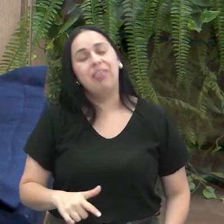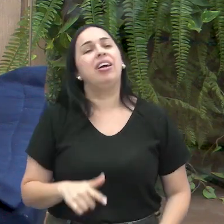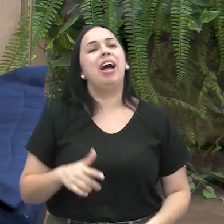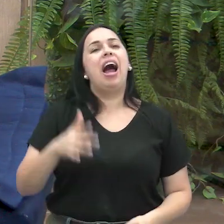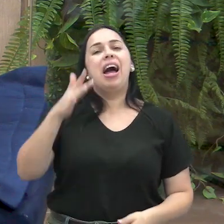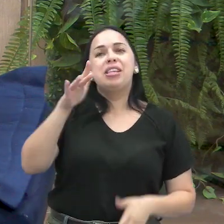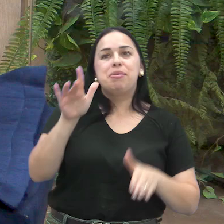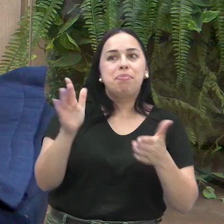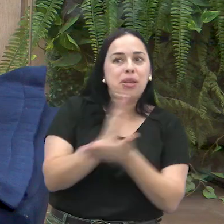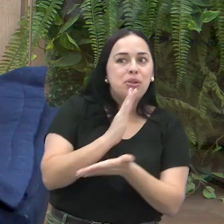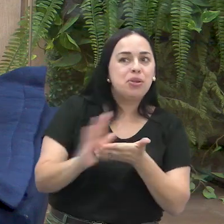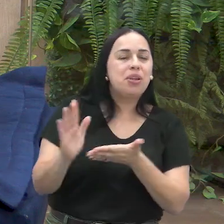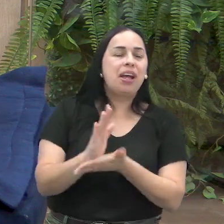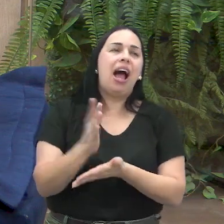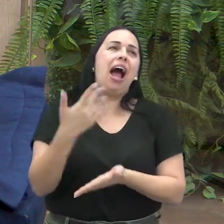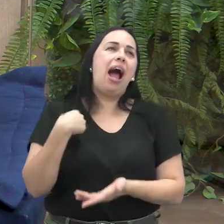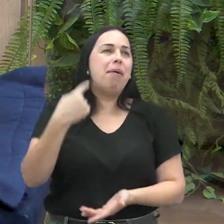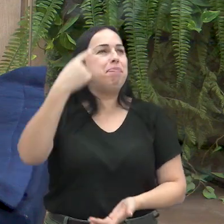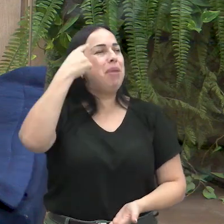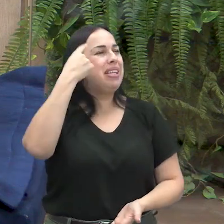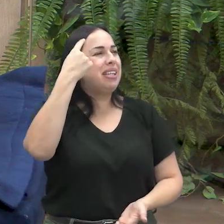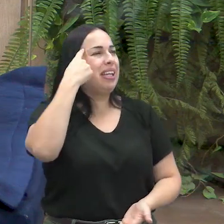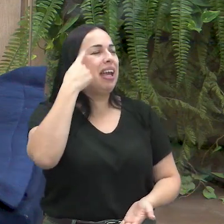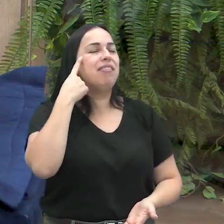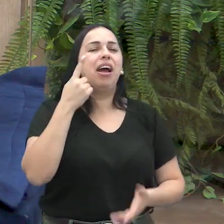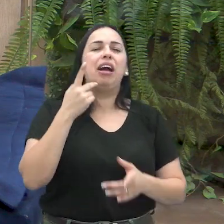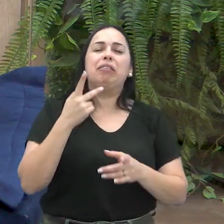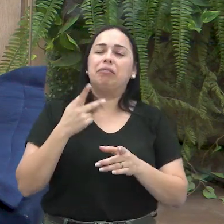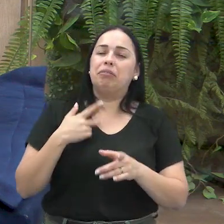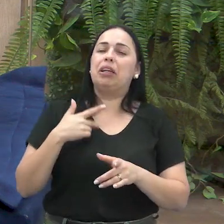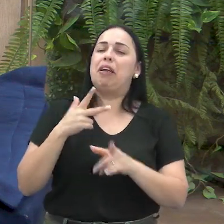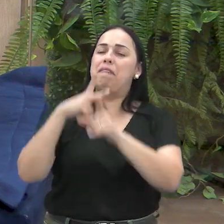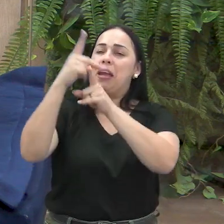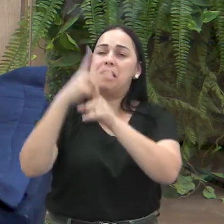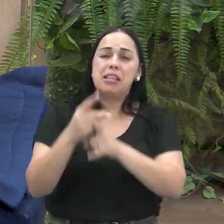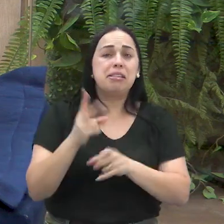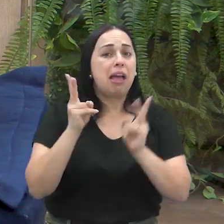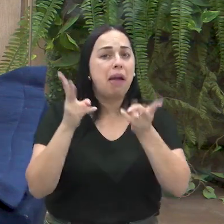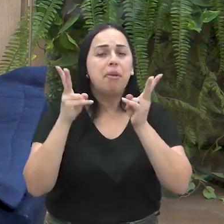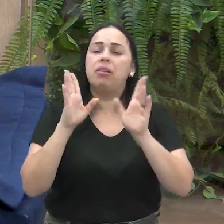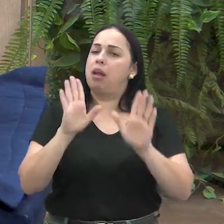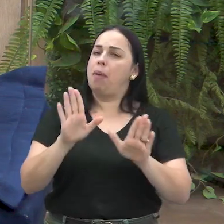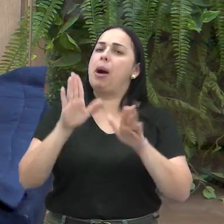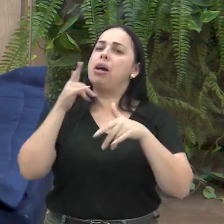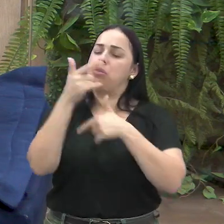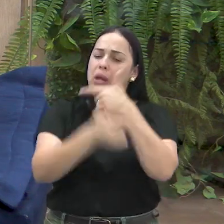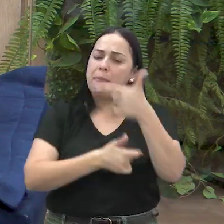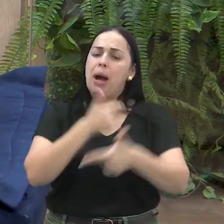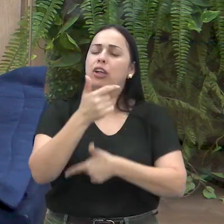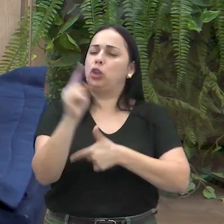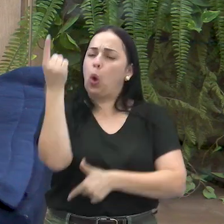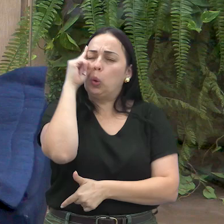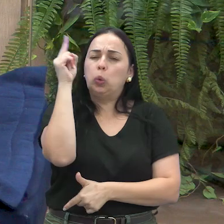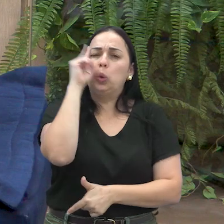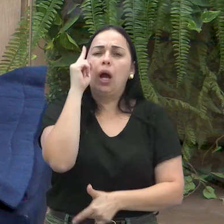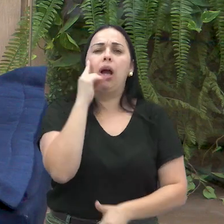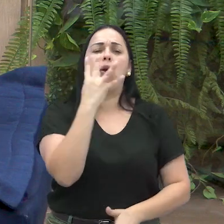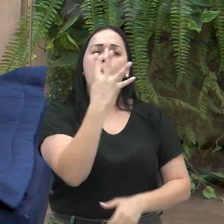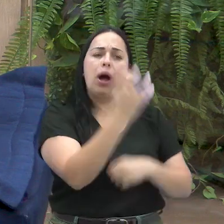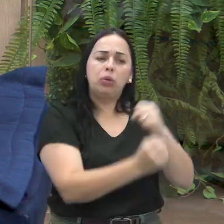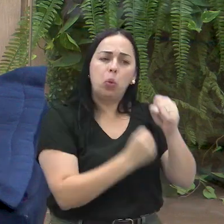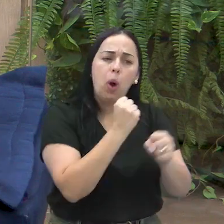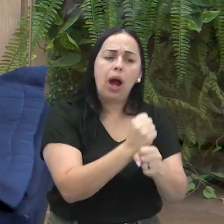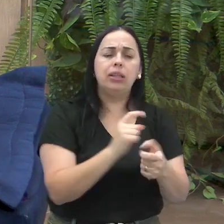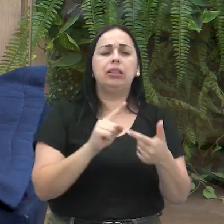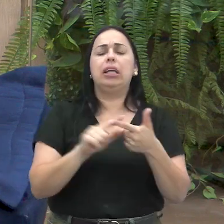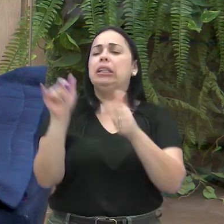nossa carreira ali, nossos resultados, fala: você sempre vai bem, né? Mas é muito trabalho, né? Muito trabalho dia a dia, os 4 anos de trabalho,